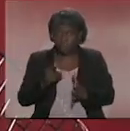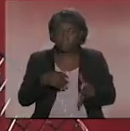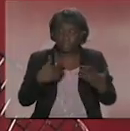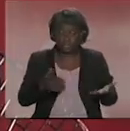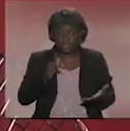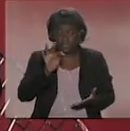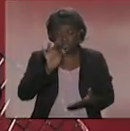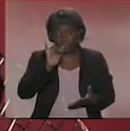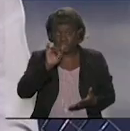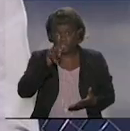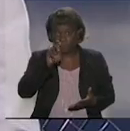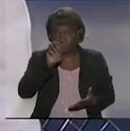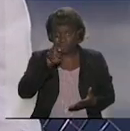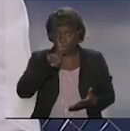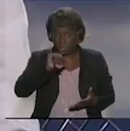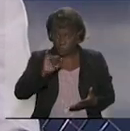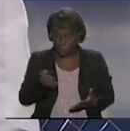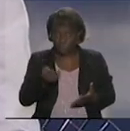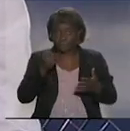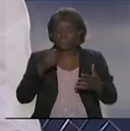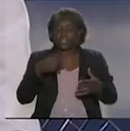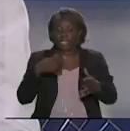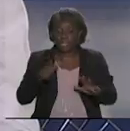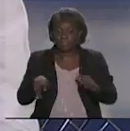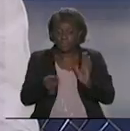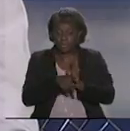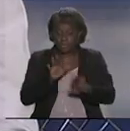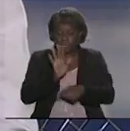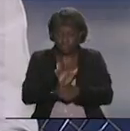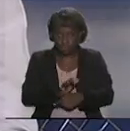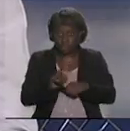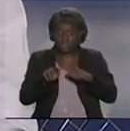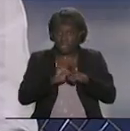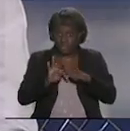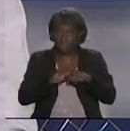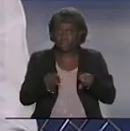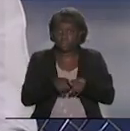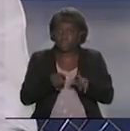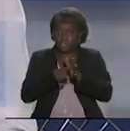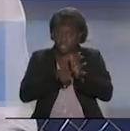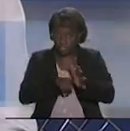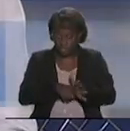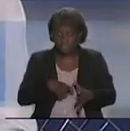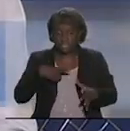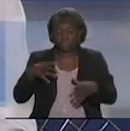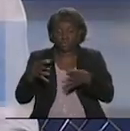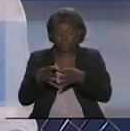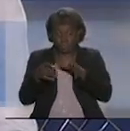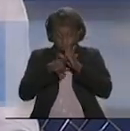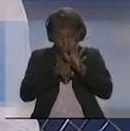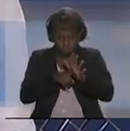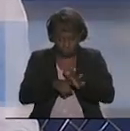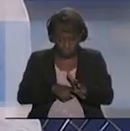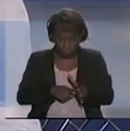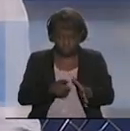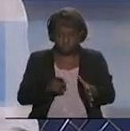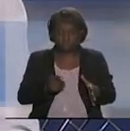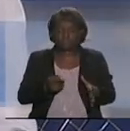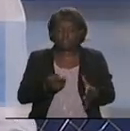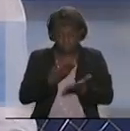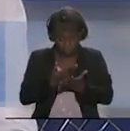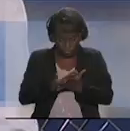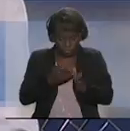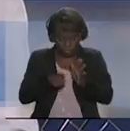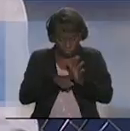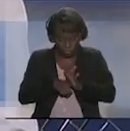está produzindo? A FIPERJ, além de ser um órgão de assistência técnica, ela também é um órgão de pesquisa. Então, há um grupo de pesquisadores na